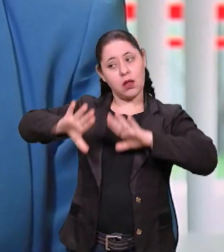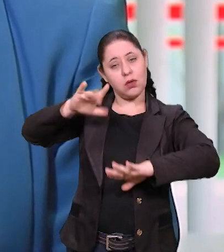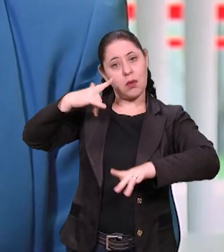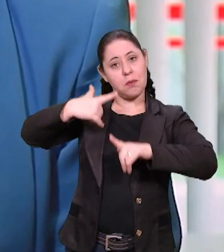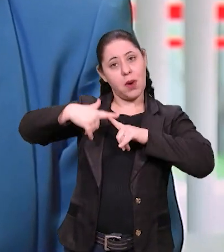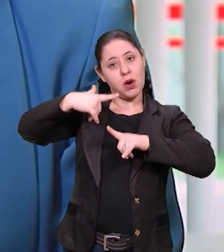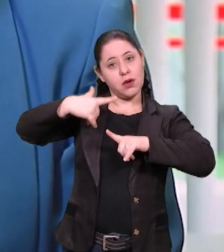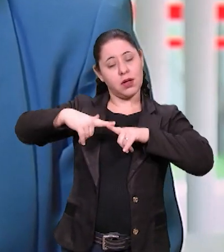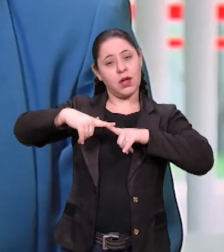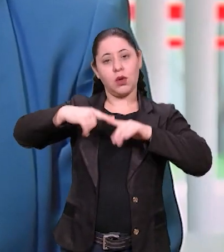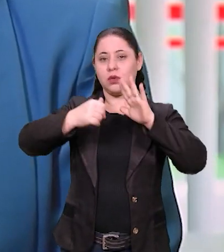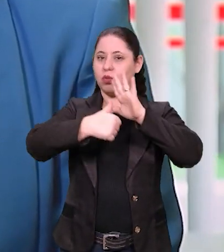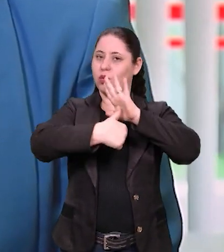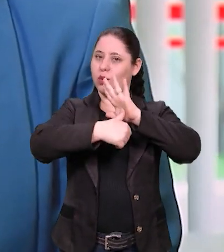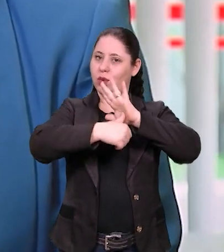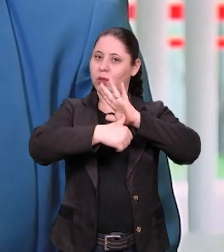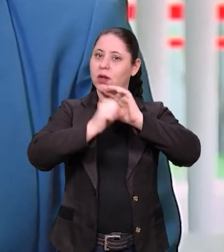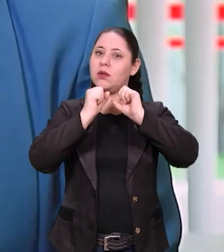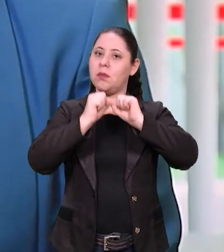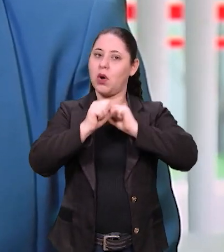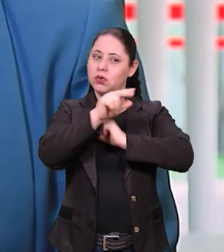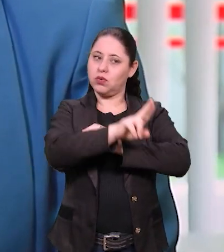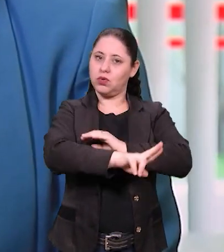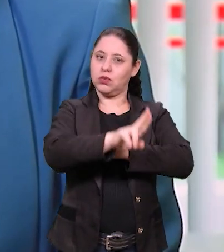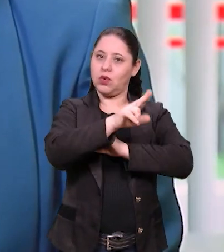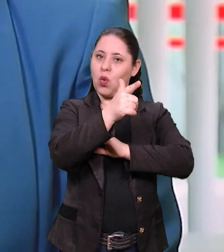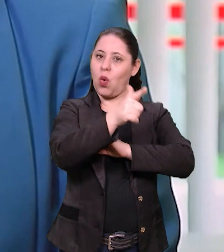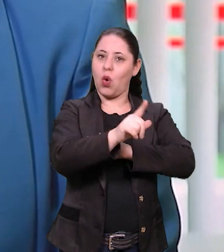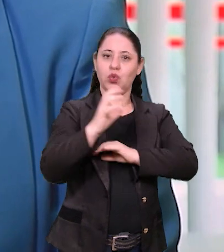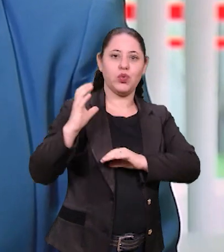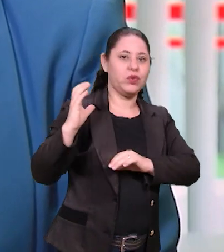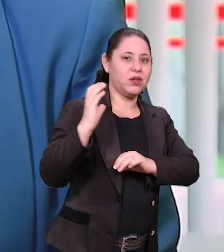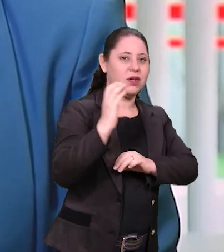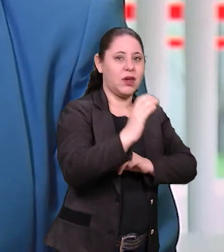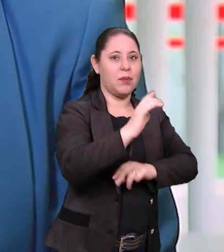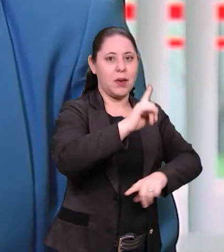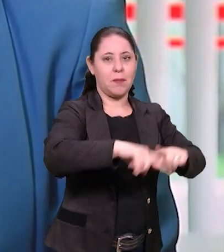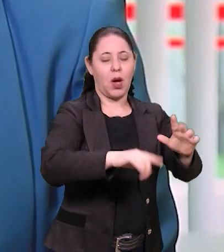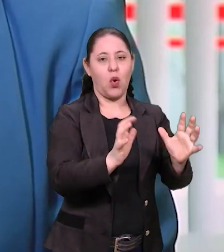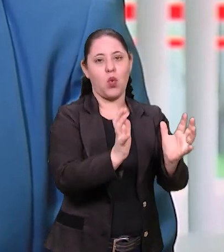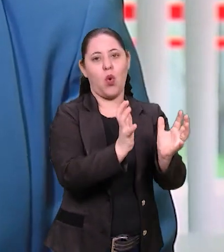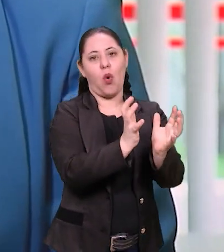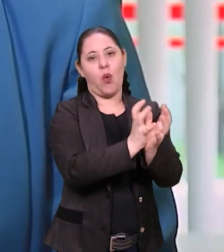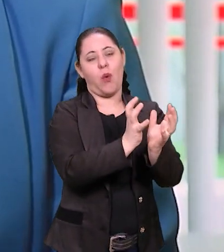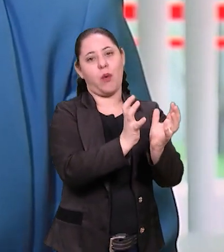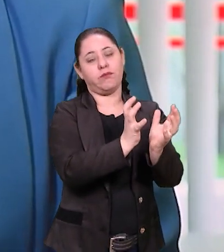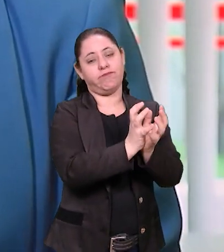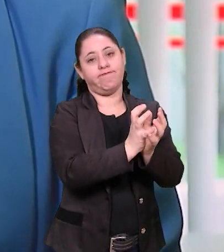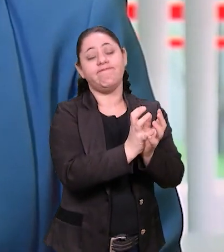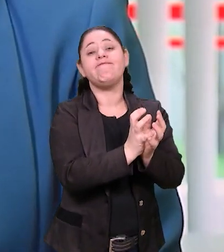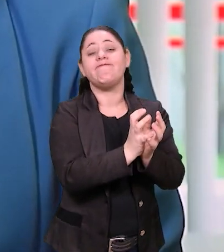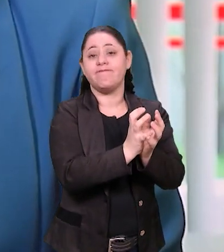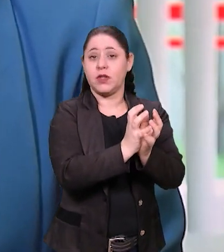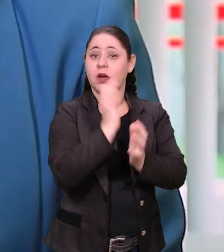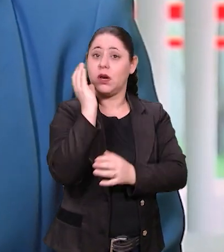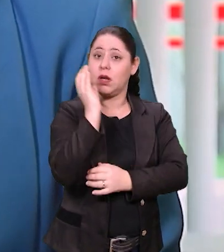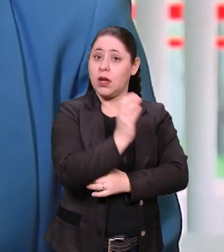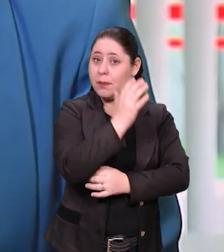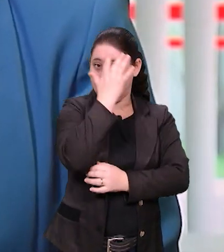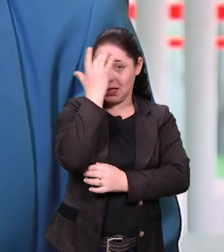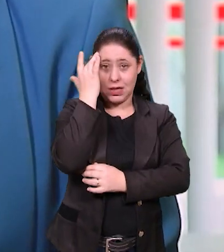eles poderão ser utilizados indevidamente por uma quadrilha, um criminoso, para